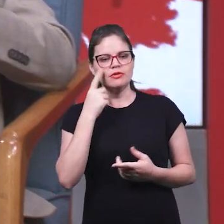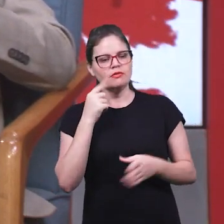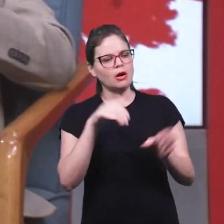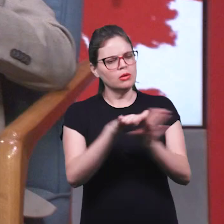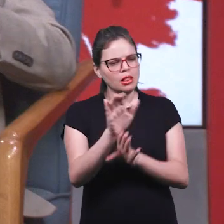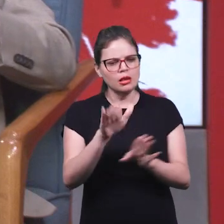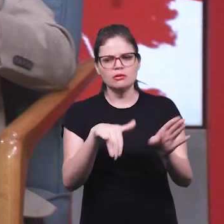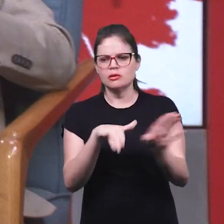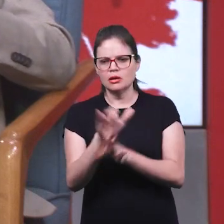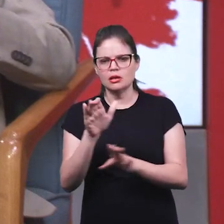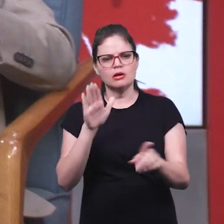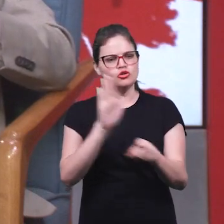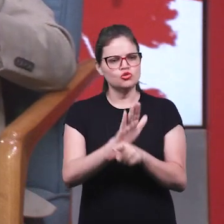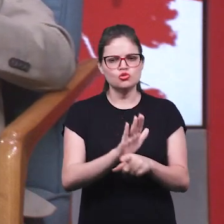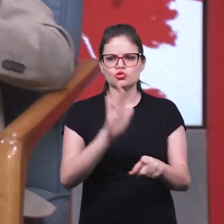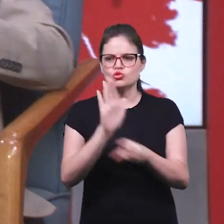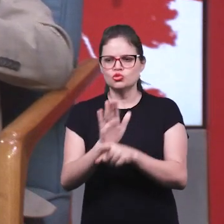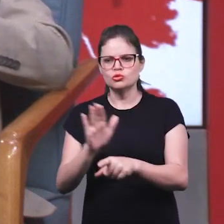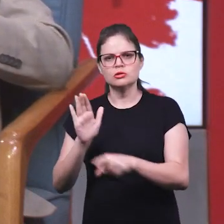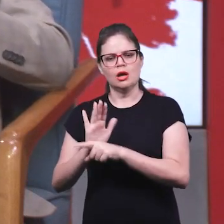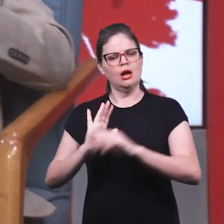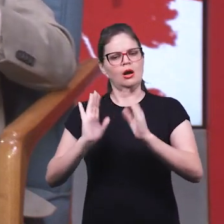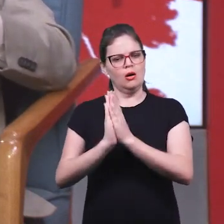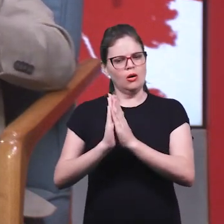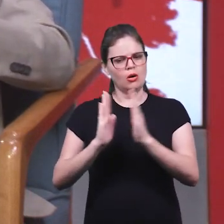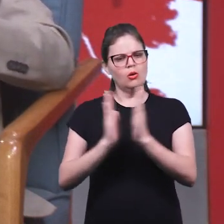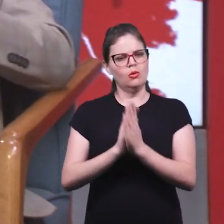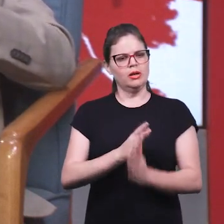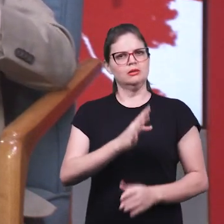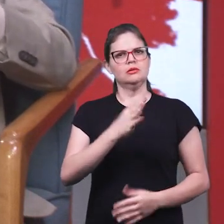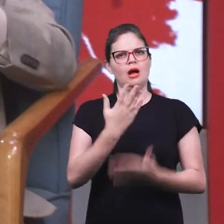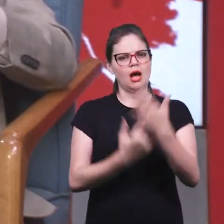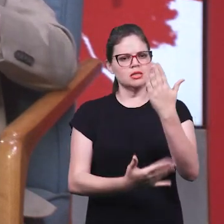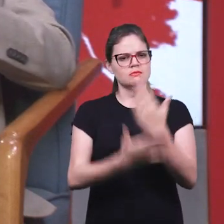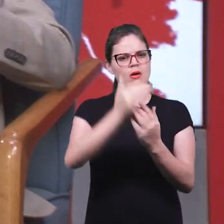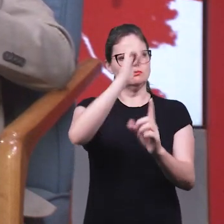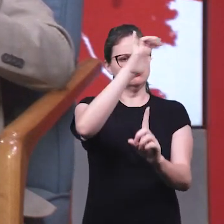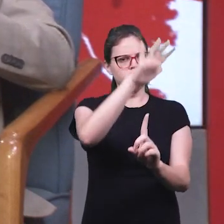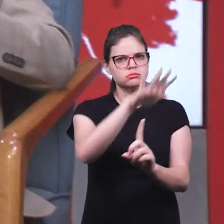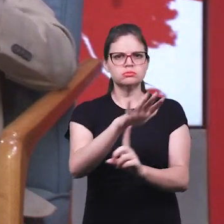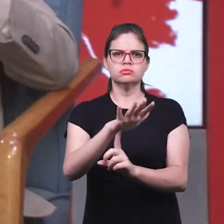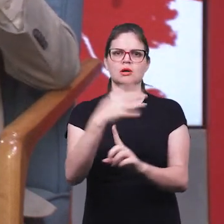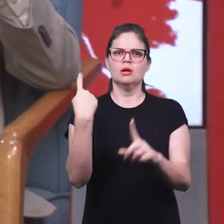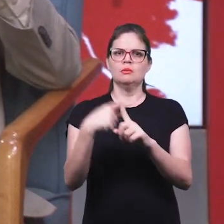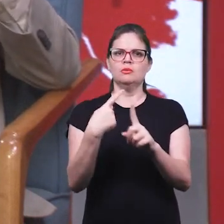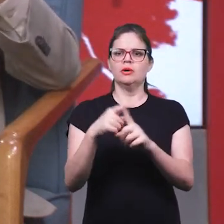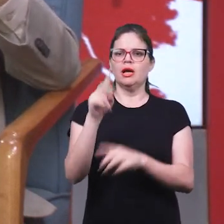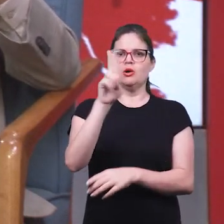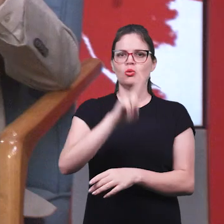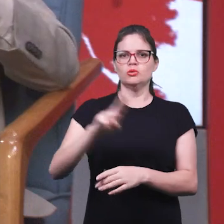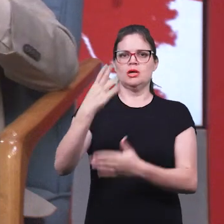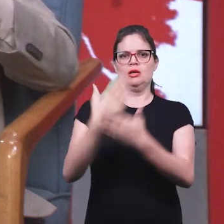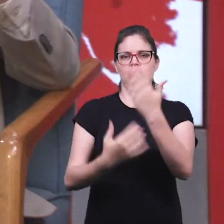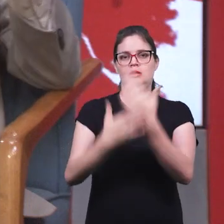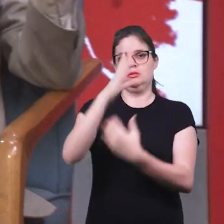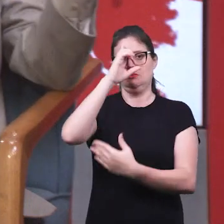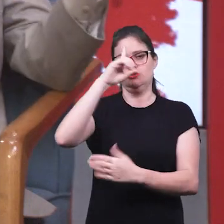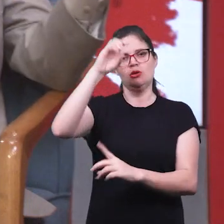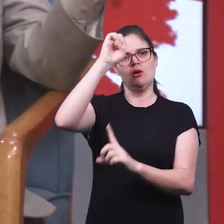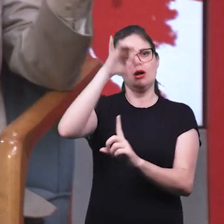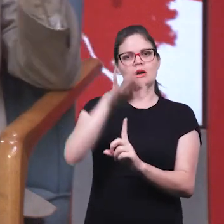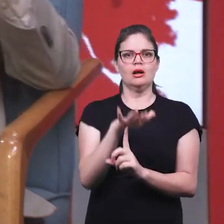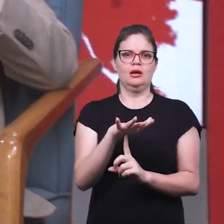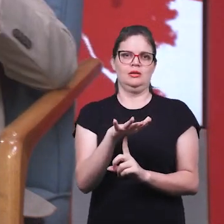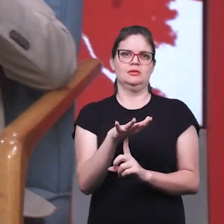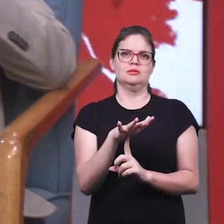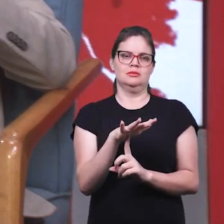isso que ele está ali orientando, ajudando, é por isso que ele ora, por isso que ele impõe as mãos. Ele é usado com graça. O